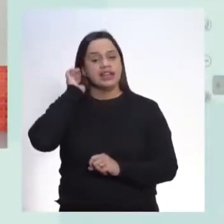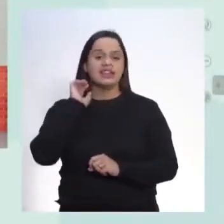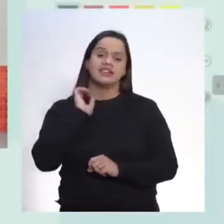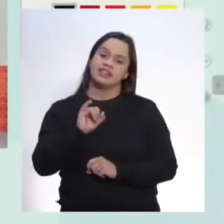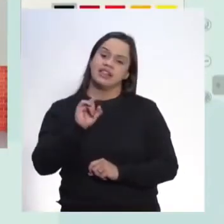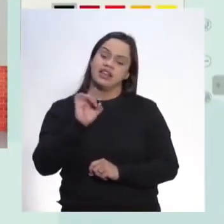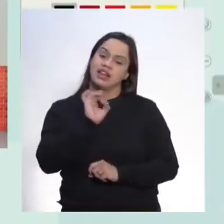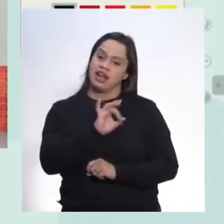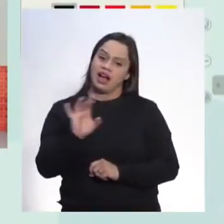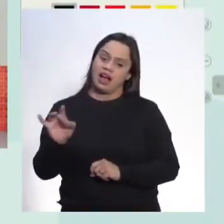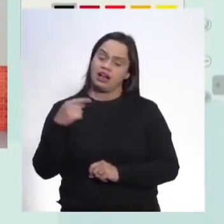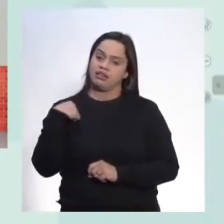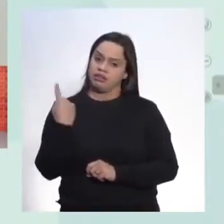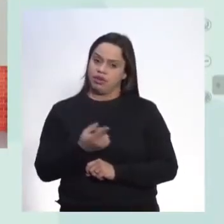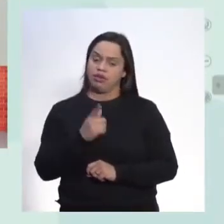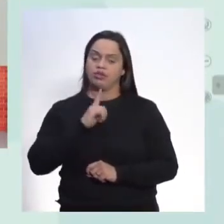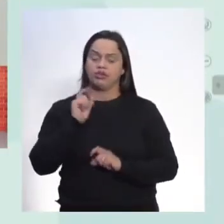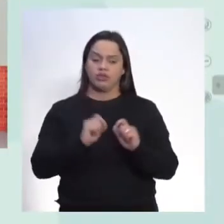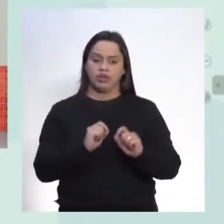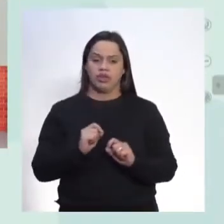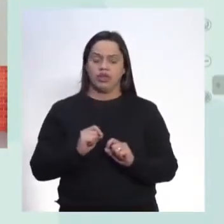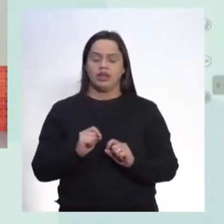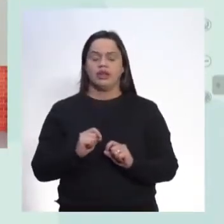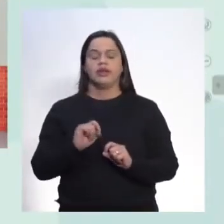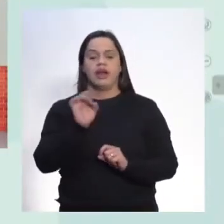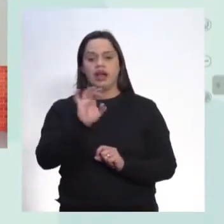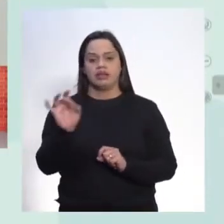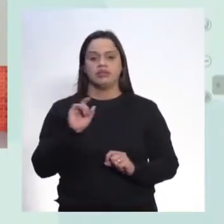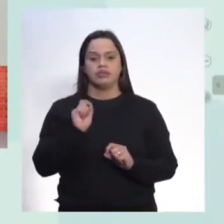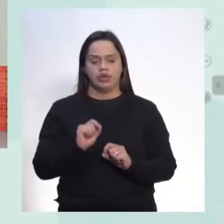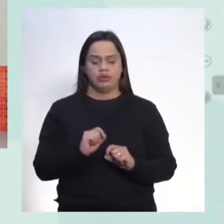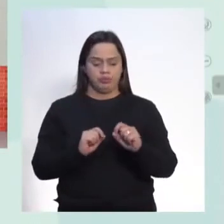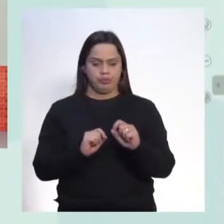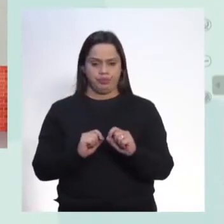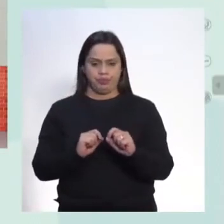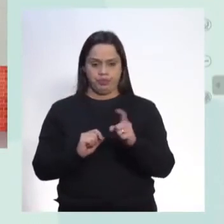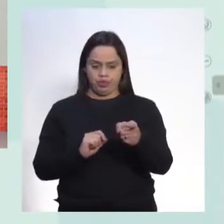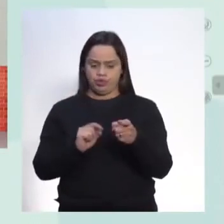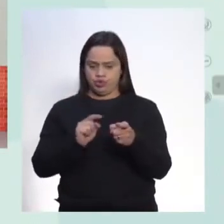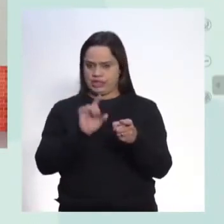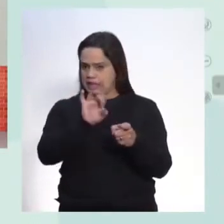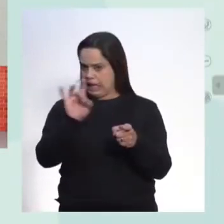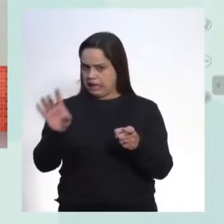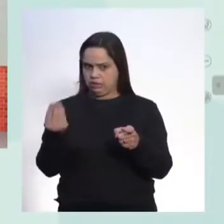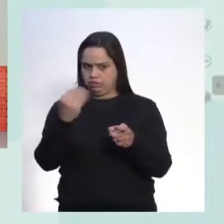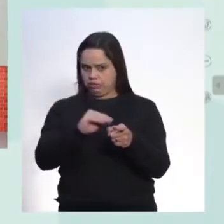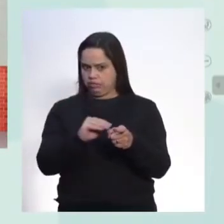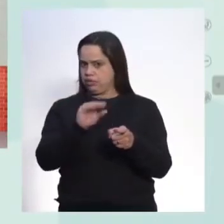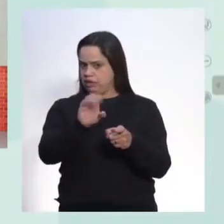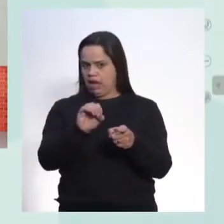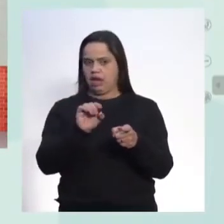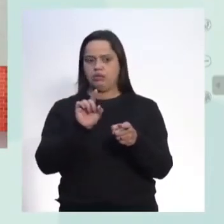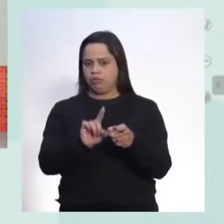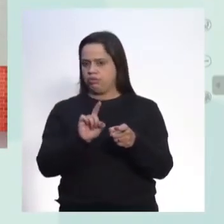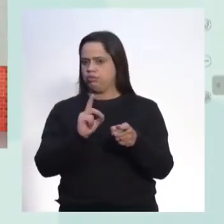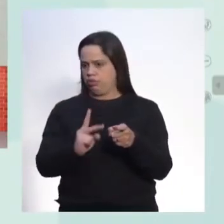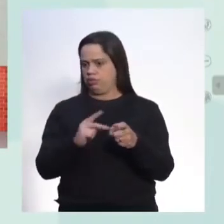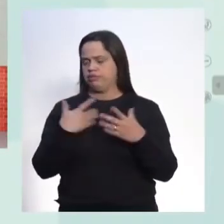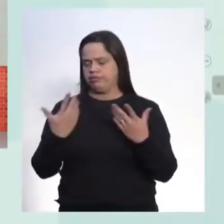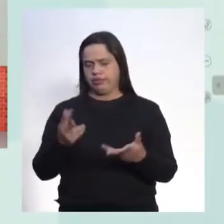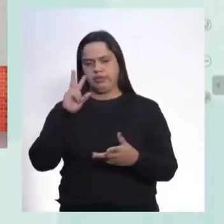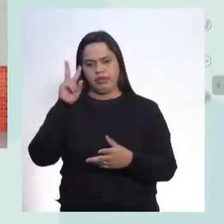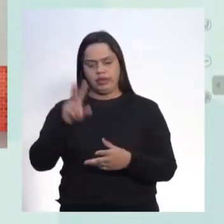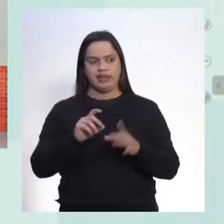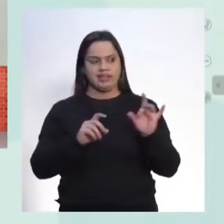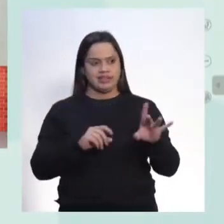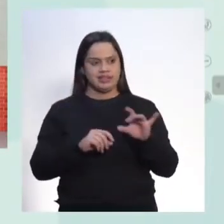de nós aqui atribuíssemos um valor aí pro X que cada um quisesse, Jonas.